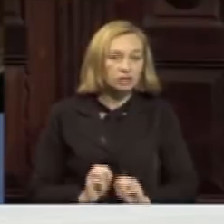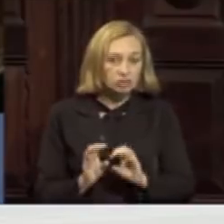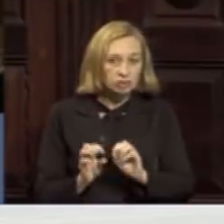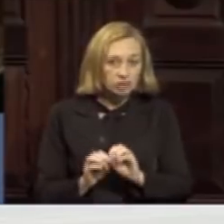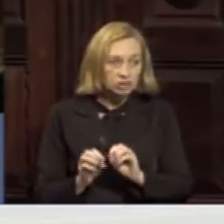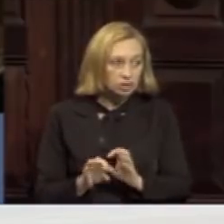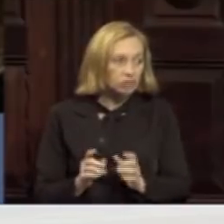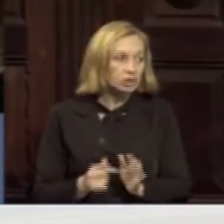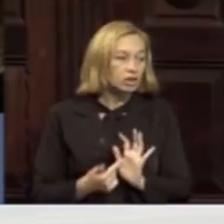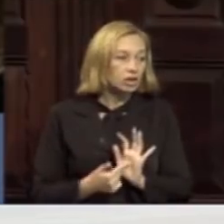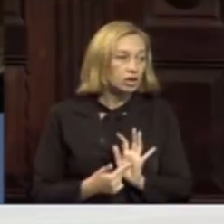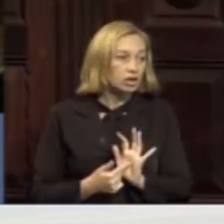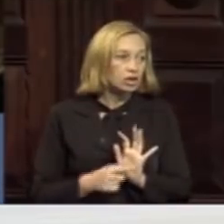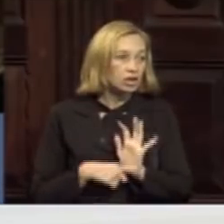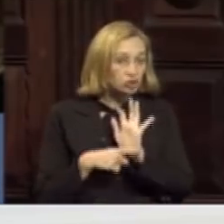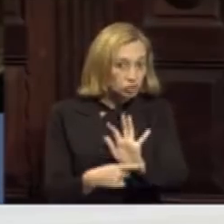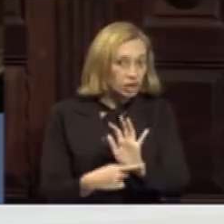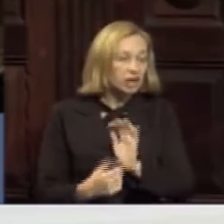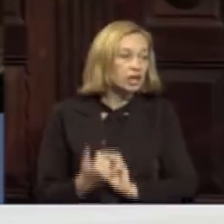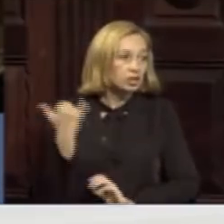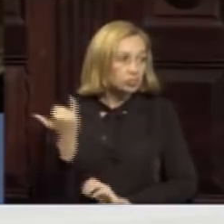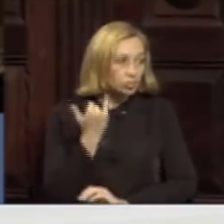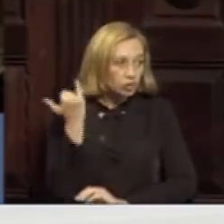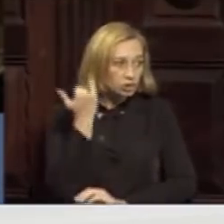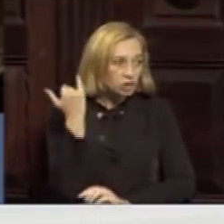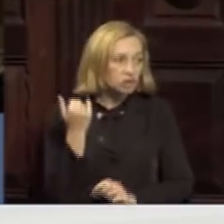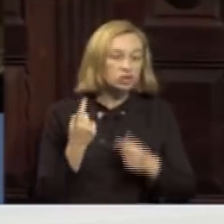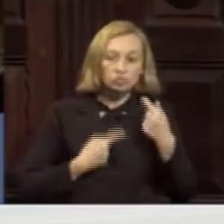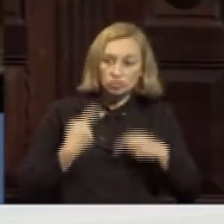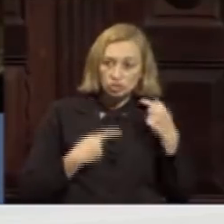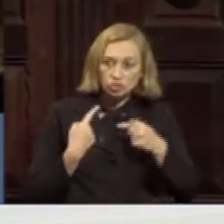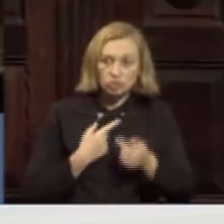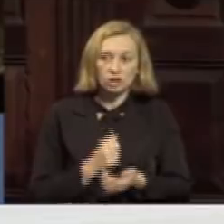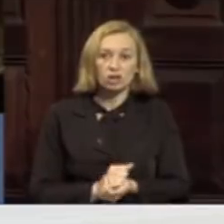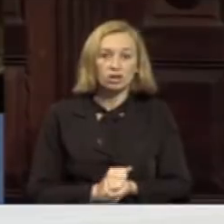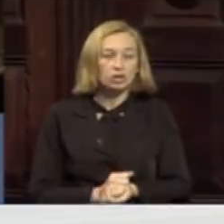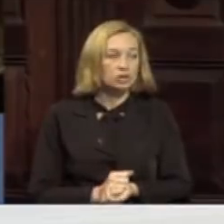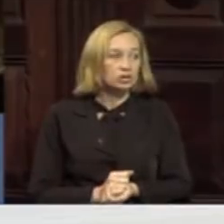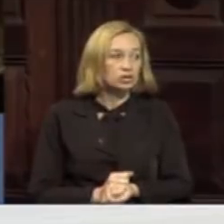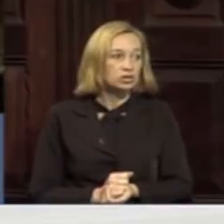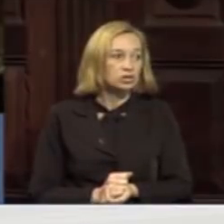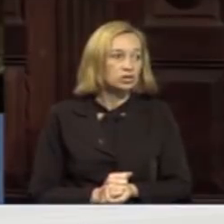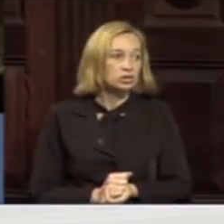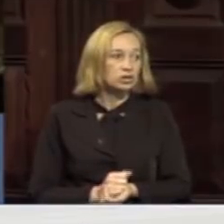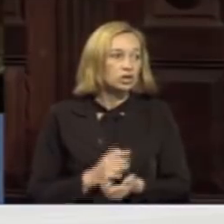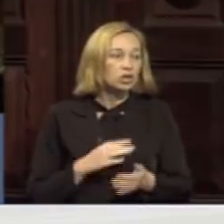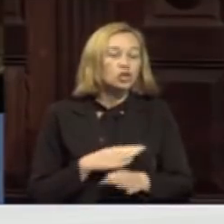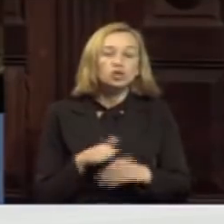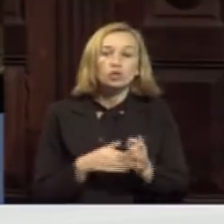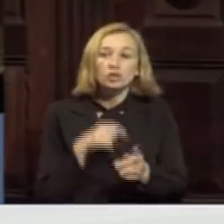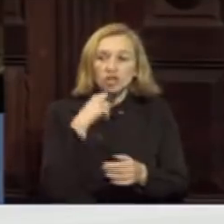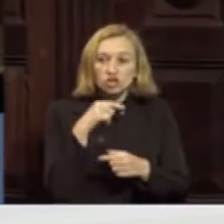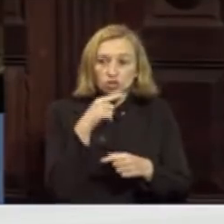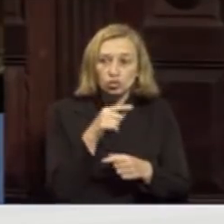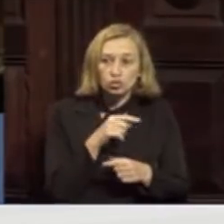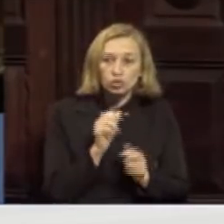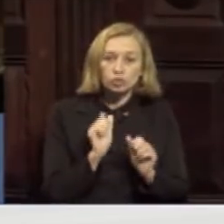ingerência nesse sentido, mas é importante que haja um bom debate e se equacionem todas as dúvidas, se dirimam